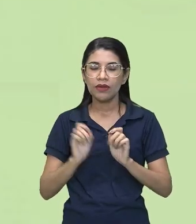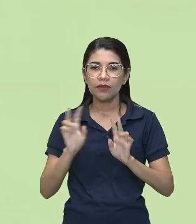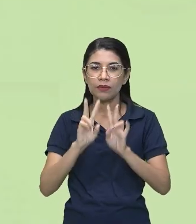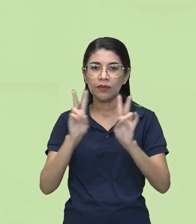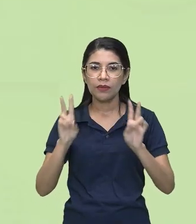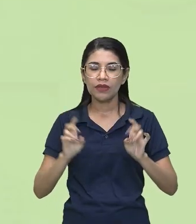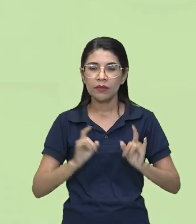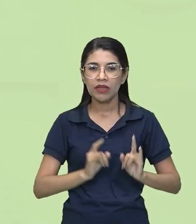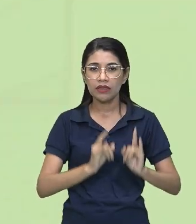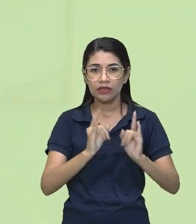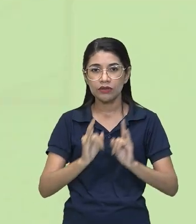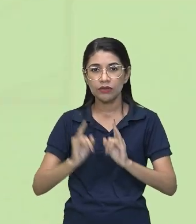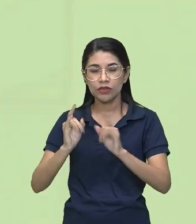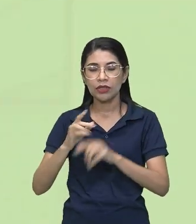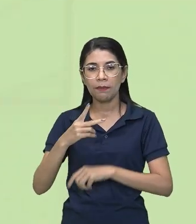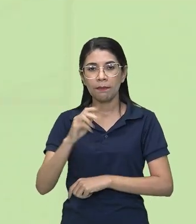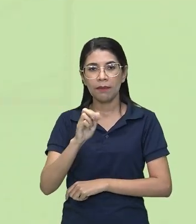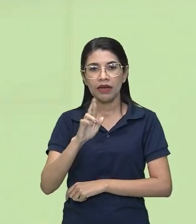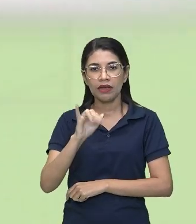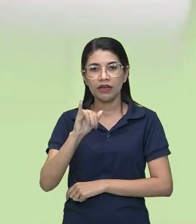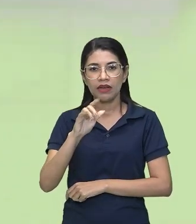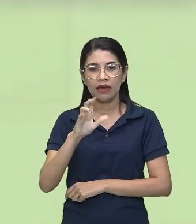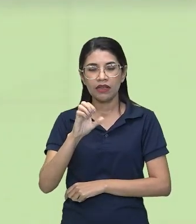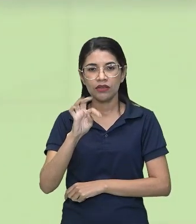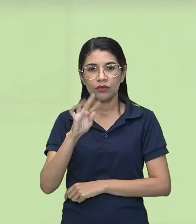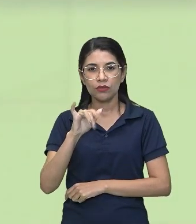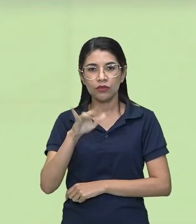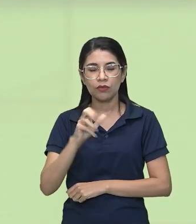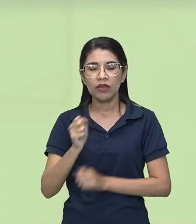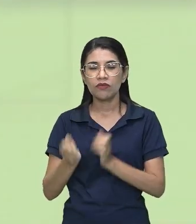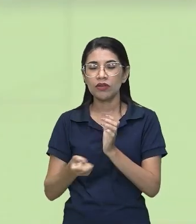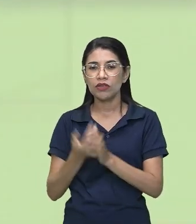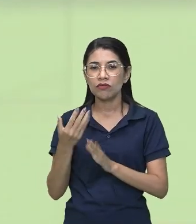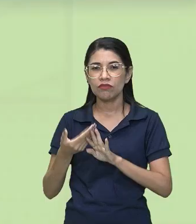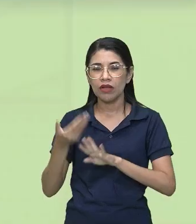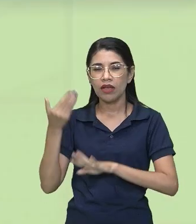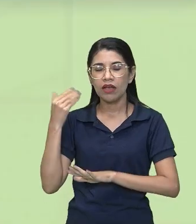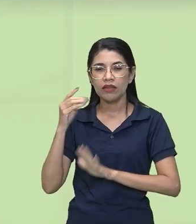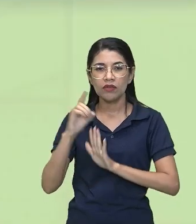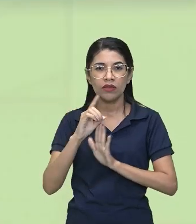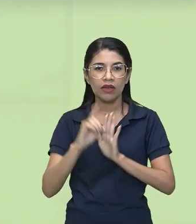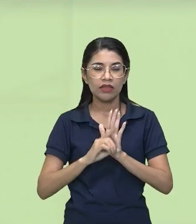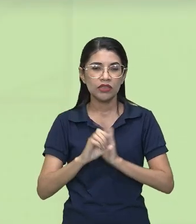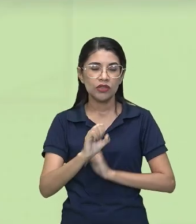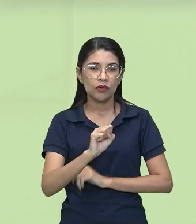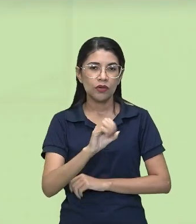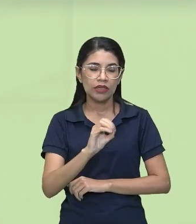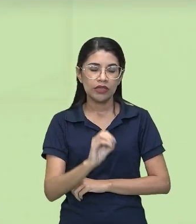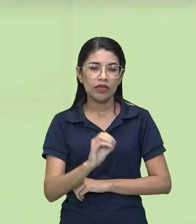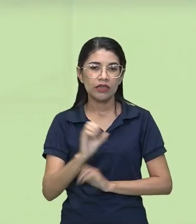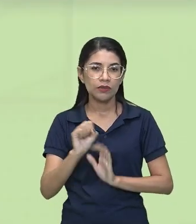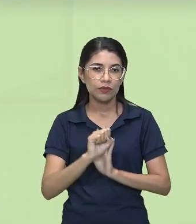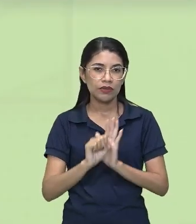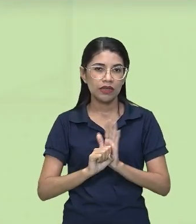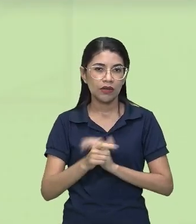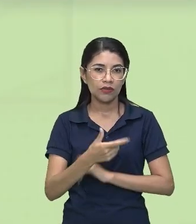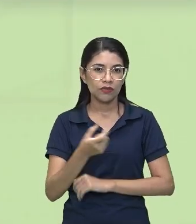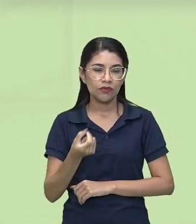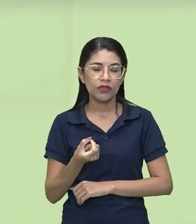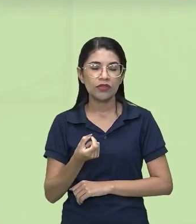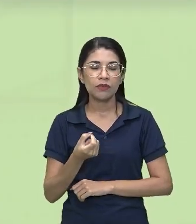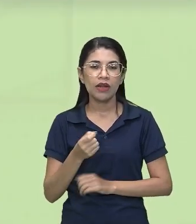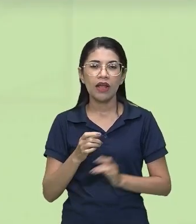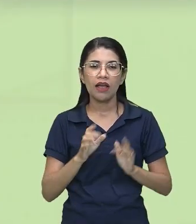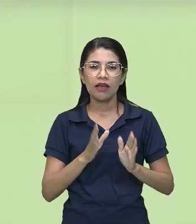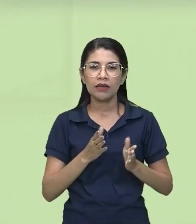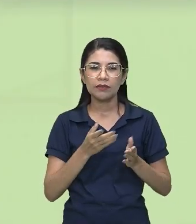de Paricatuba, que a princípio foi construído lá na década de 80 do século passado para ser casa de